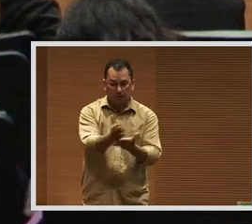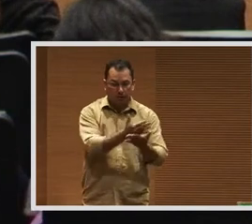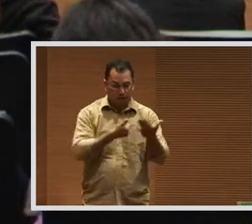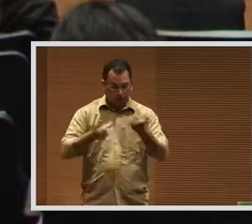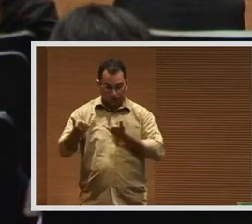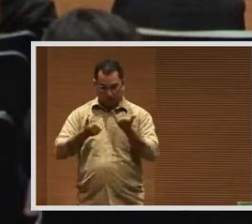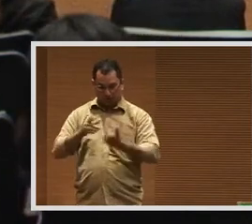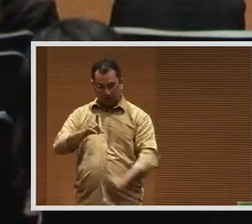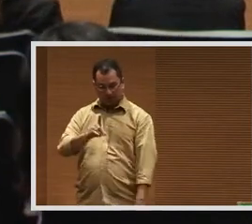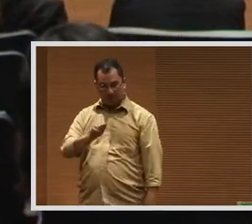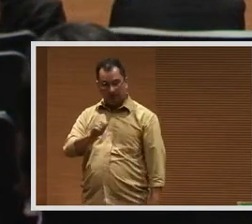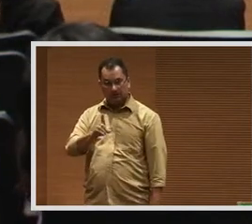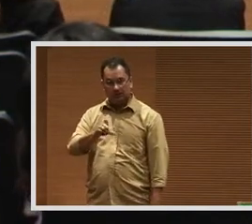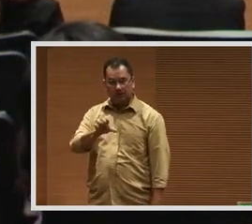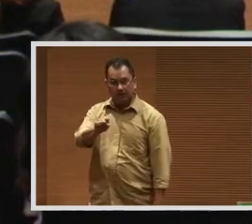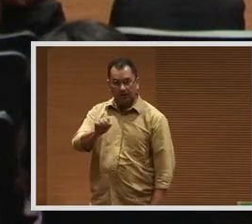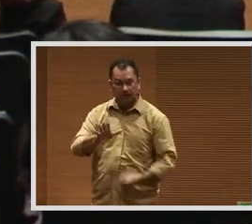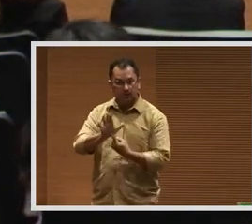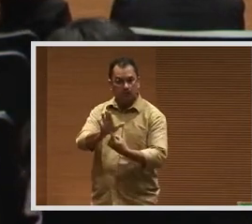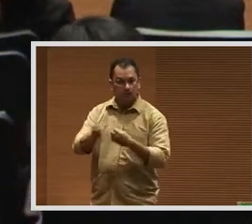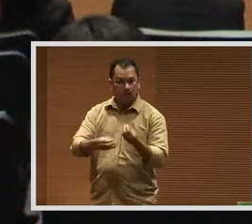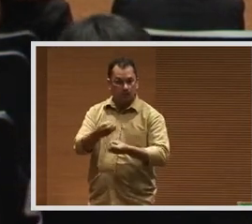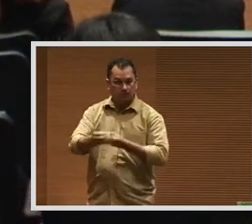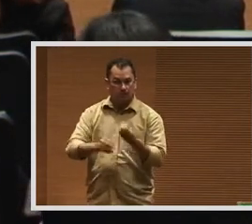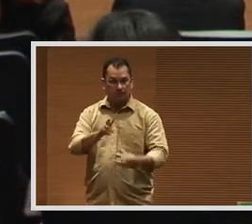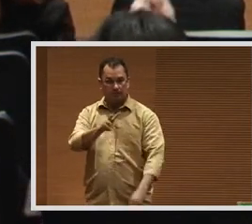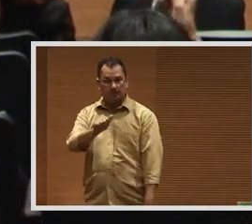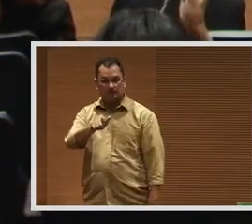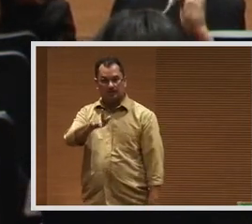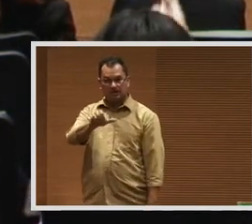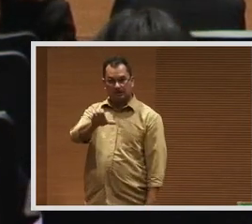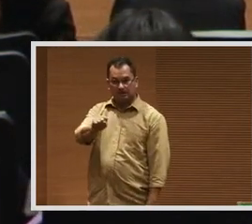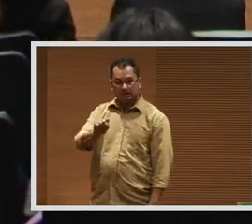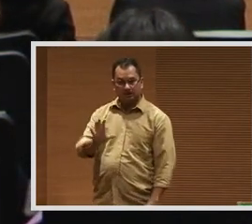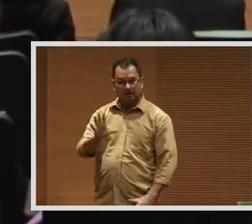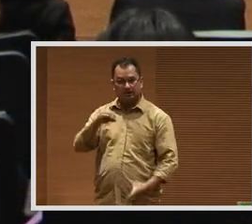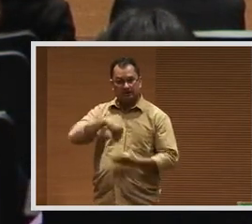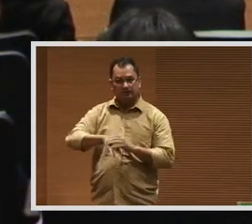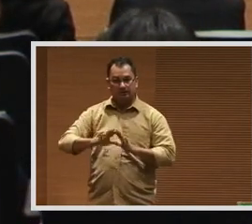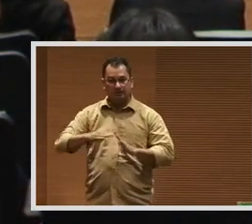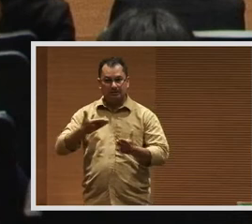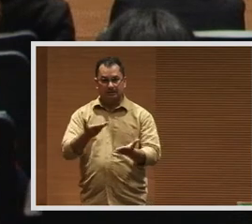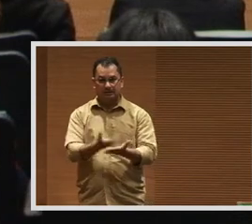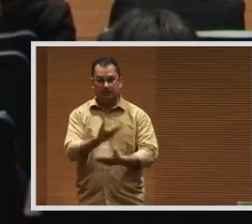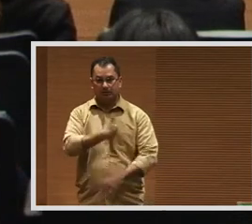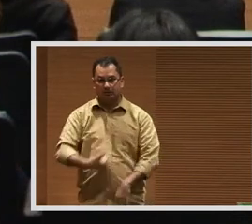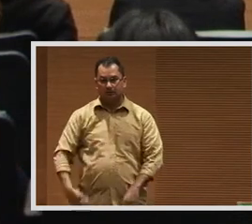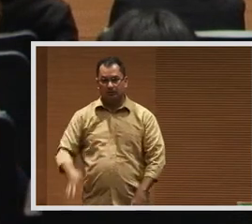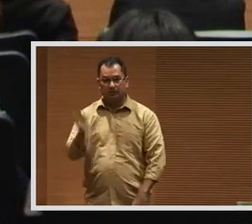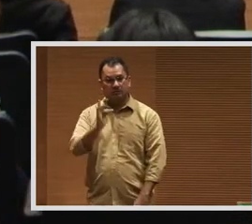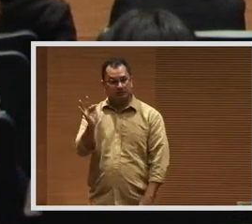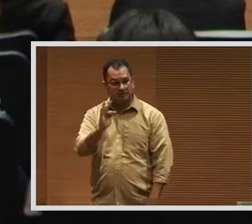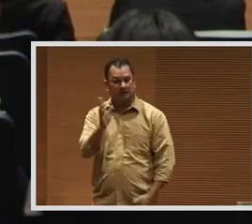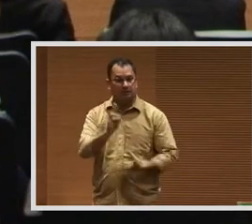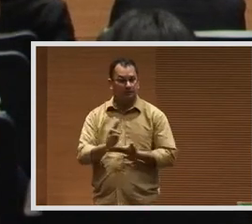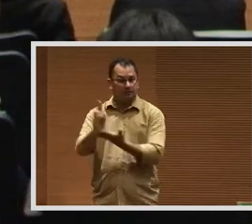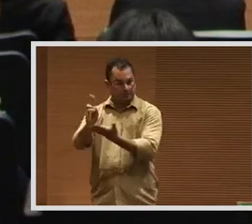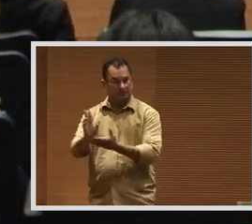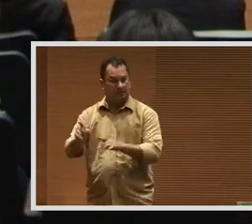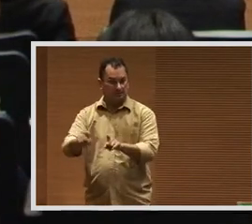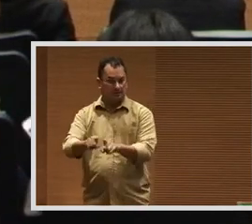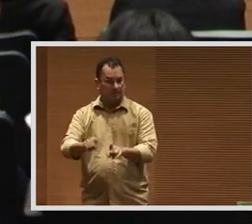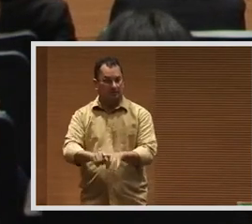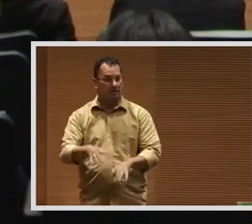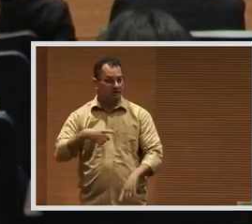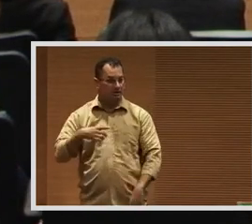como é que as vagas das escolas, das universidades públicas, né, hoje em dia nós temos